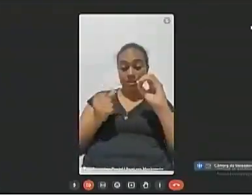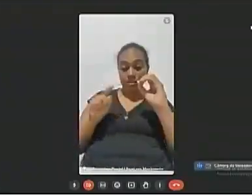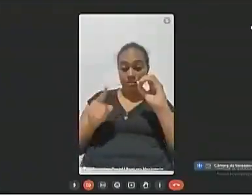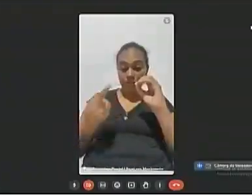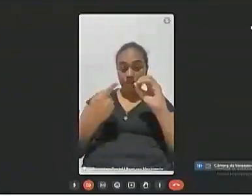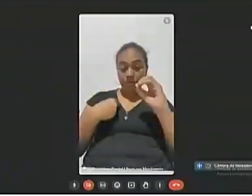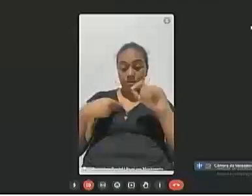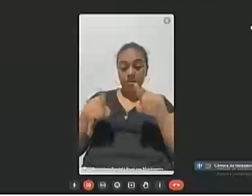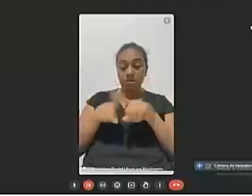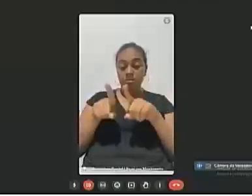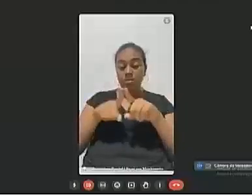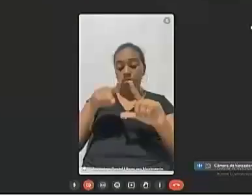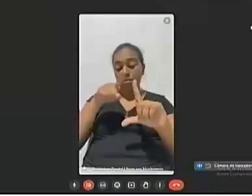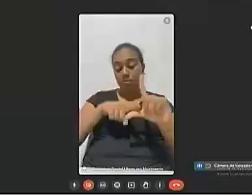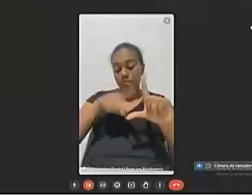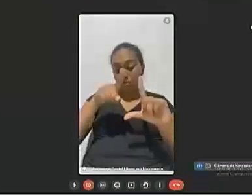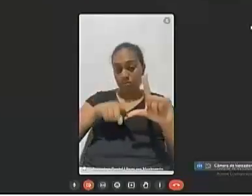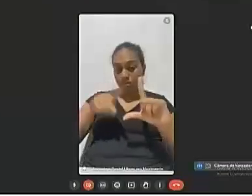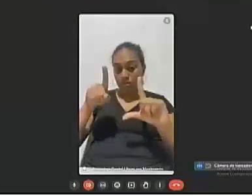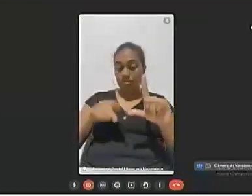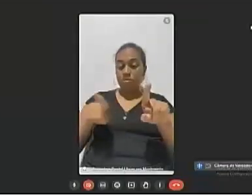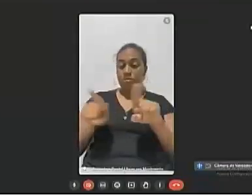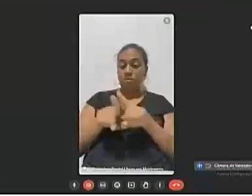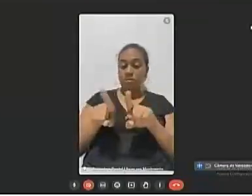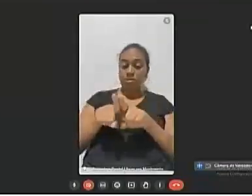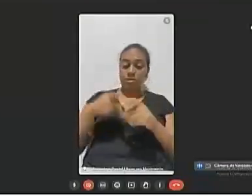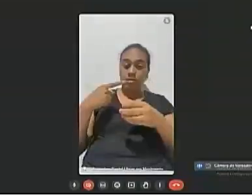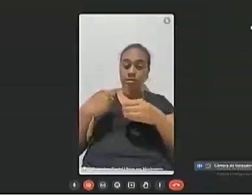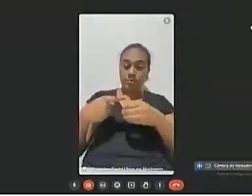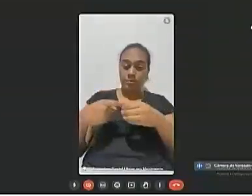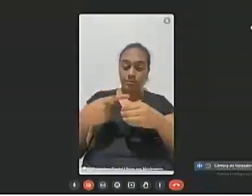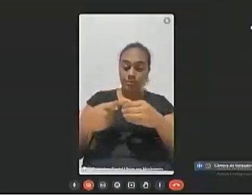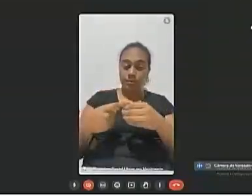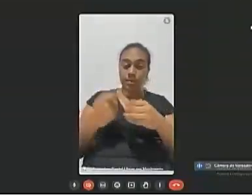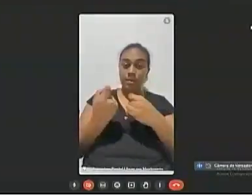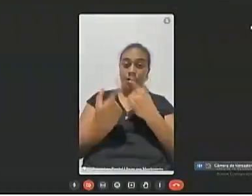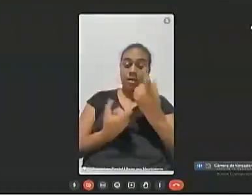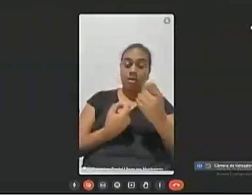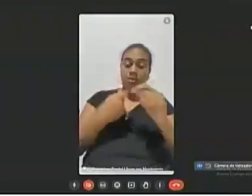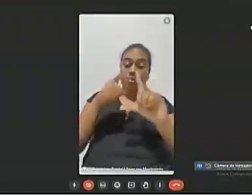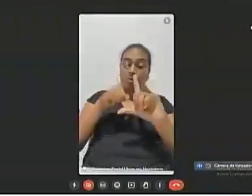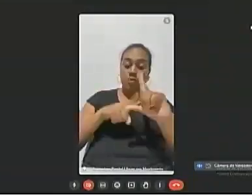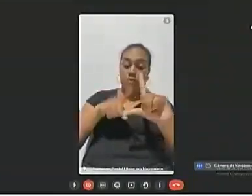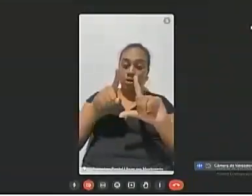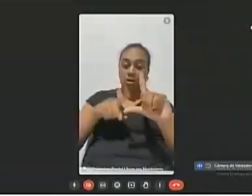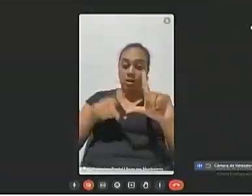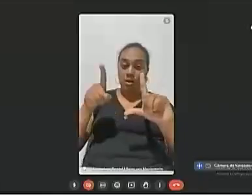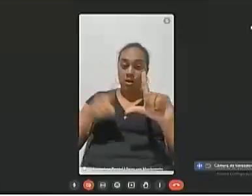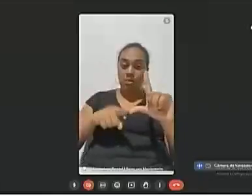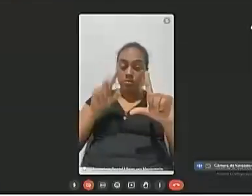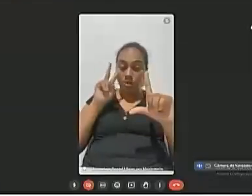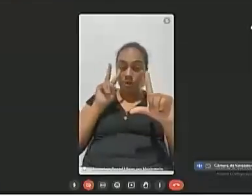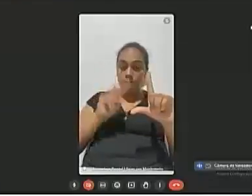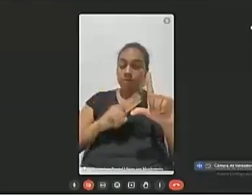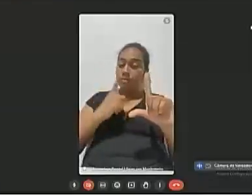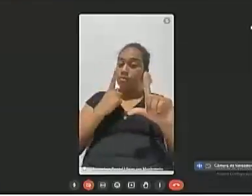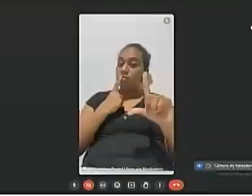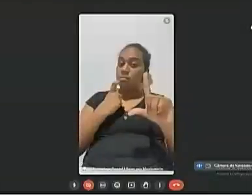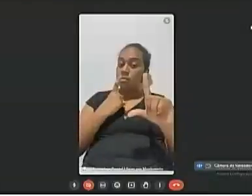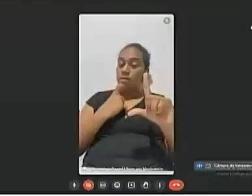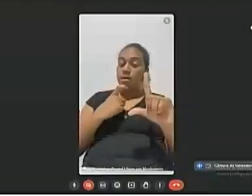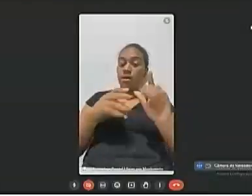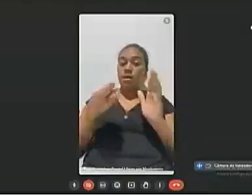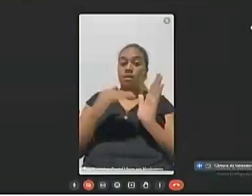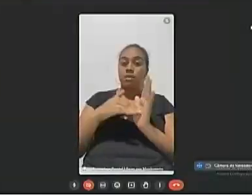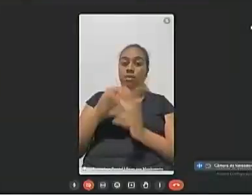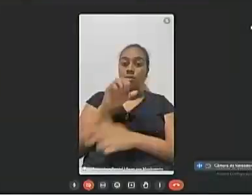vertical do gráfico, o rebaixamento de nível nas cidades. Né? Para alguns gráficos, nós vamos ter linhas vermelhas, o que são a vazão da cheia de